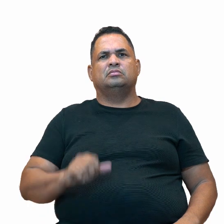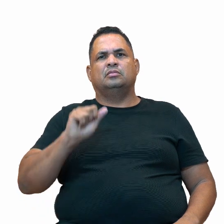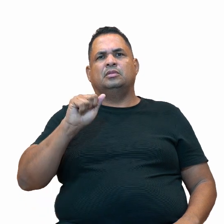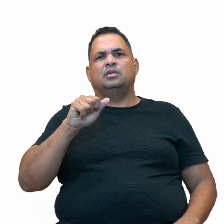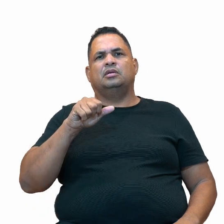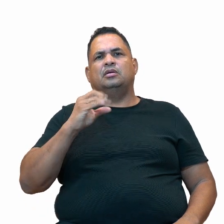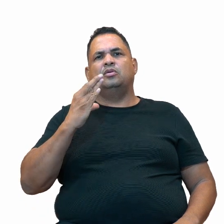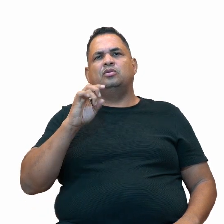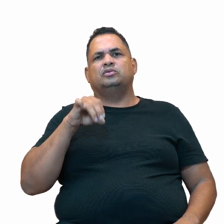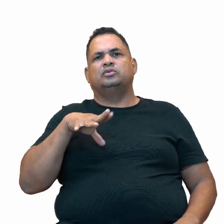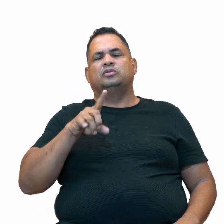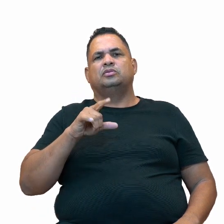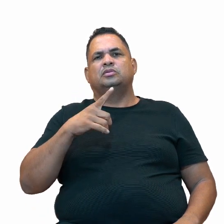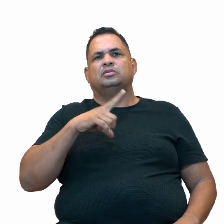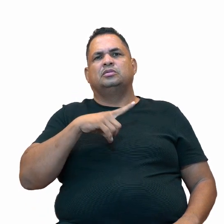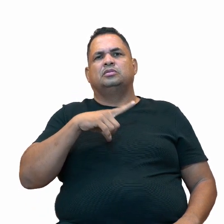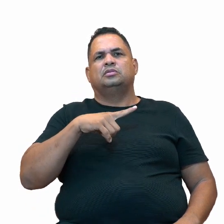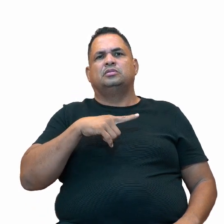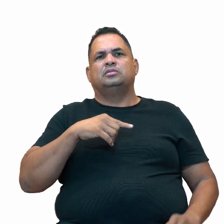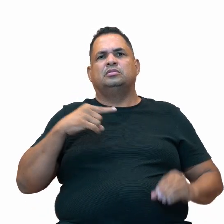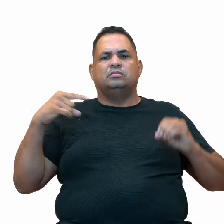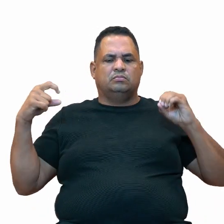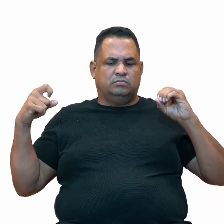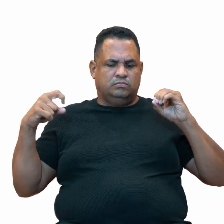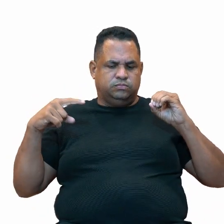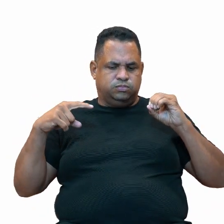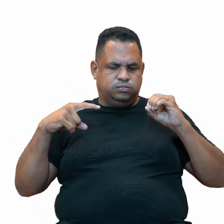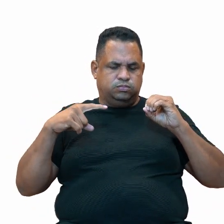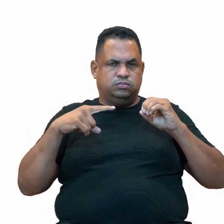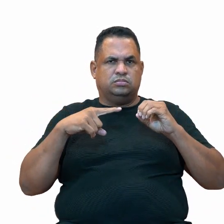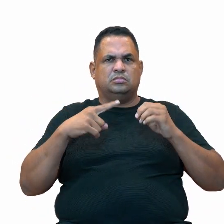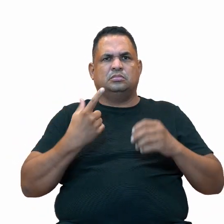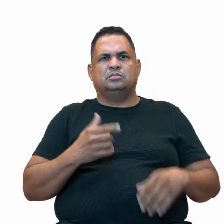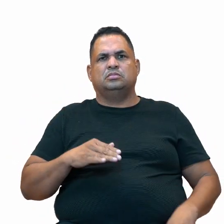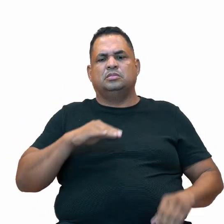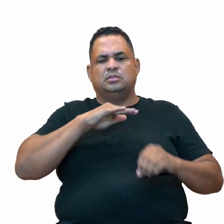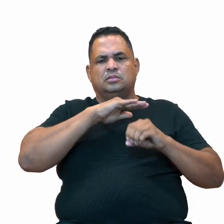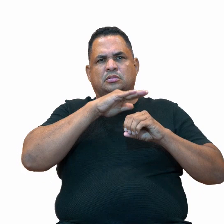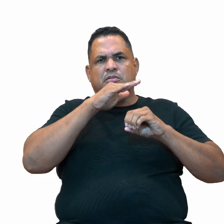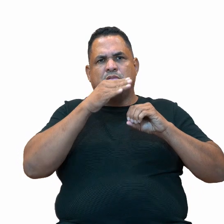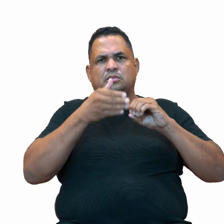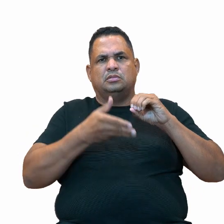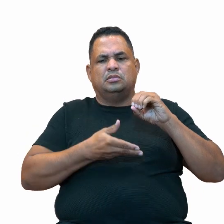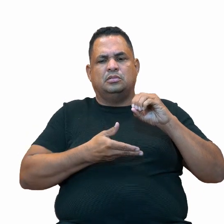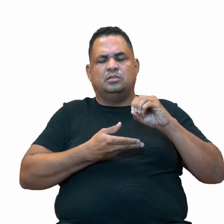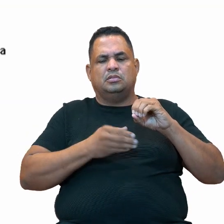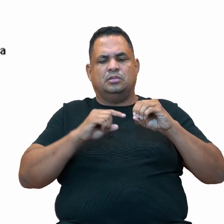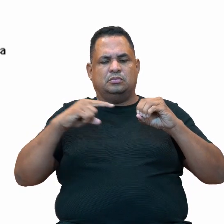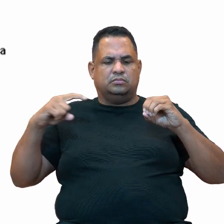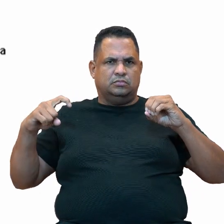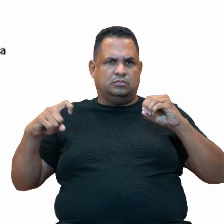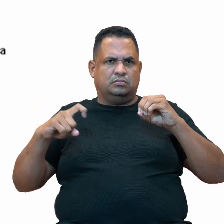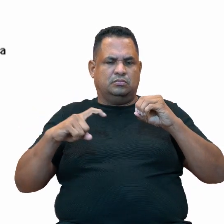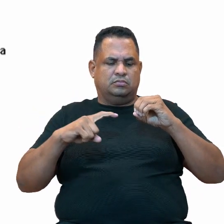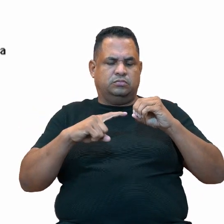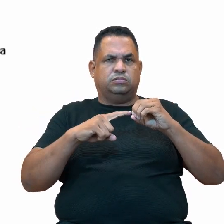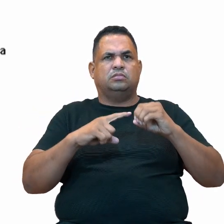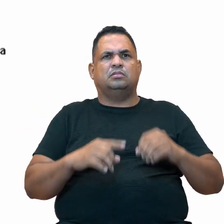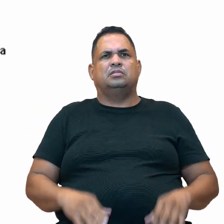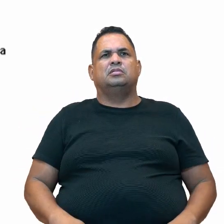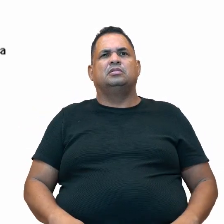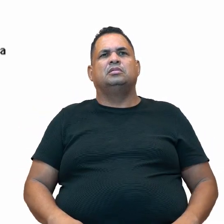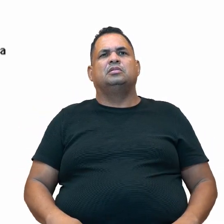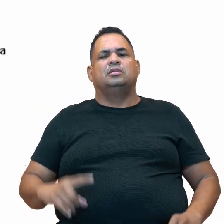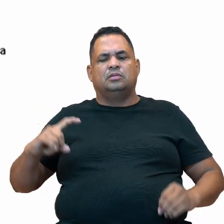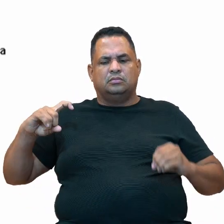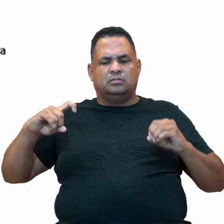vão permitir a ultrapassagem dessas três camadas presentes aí no ovócito secundário. Os